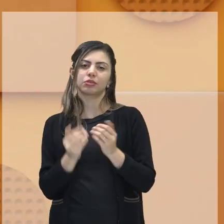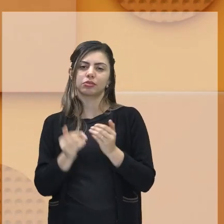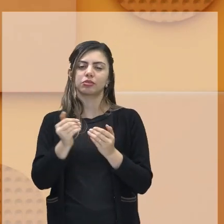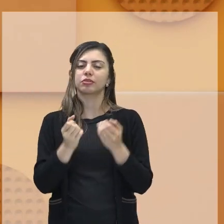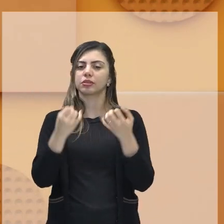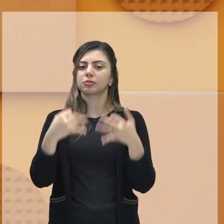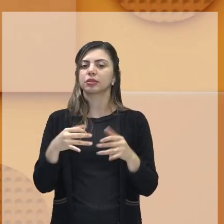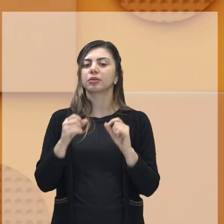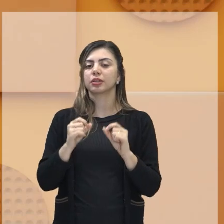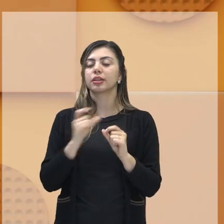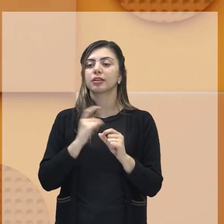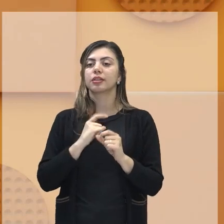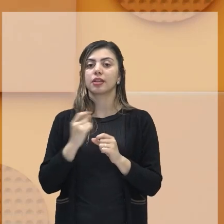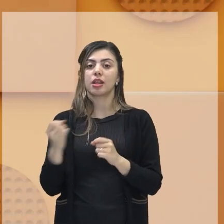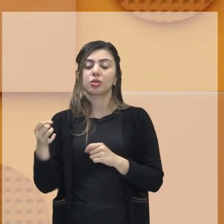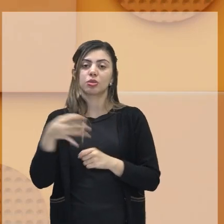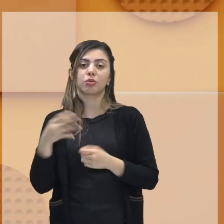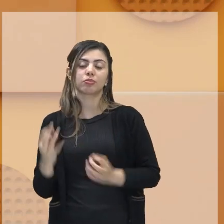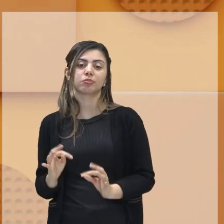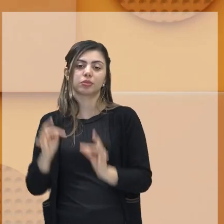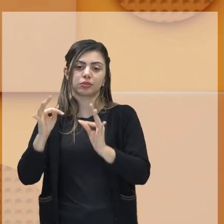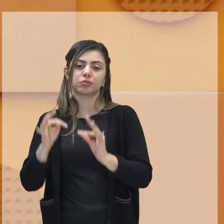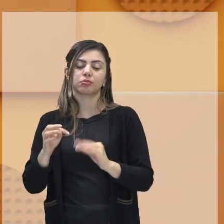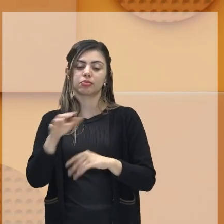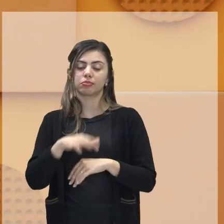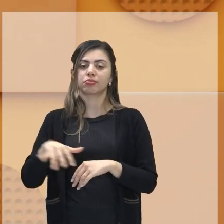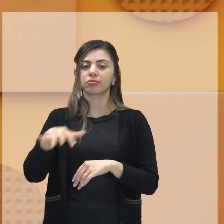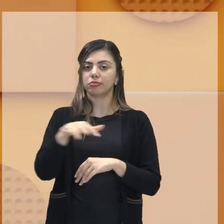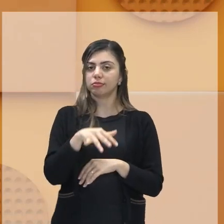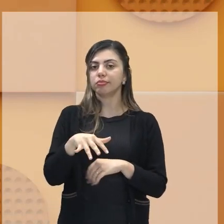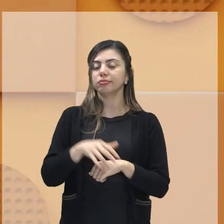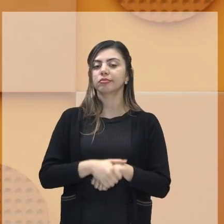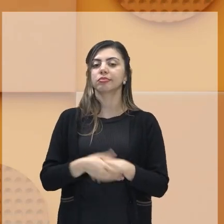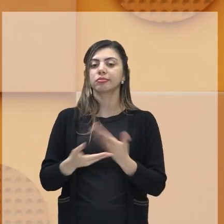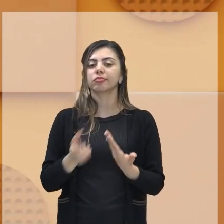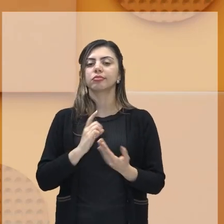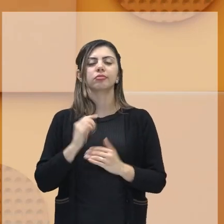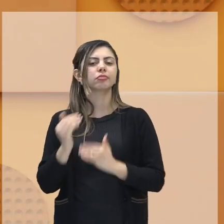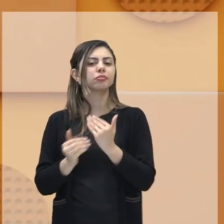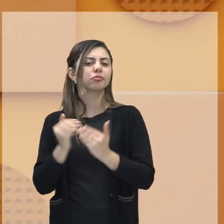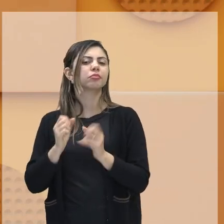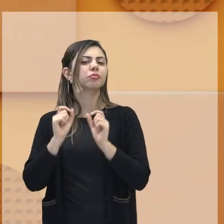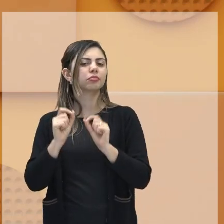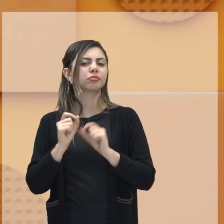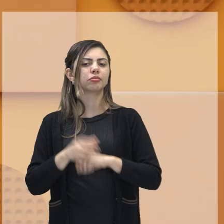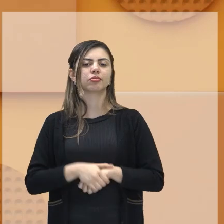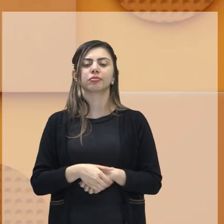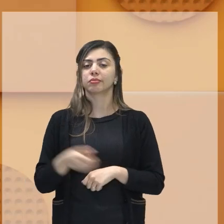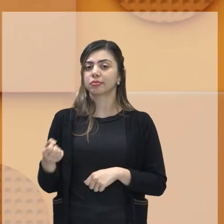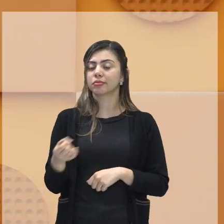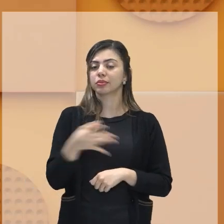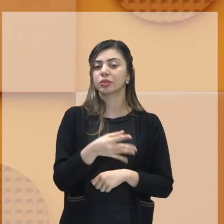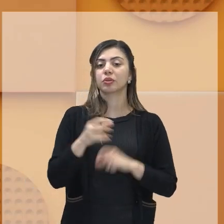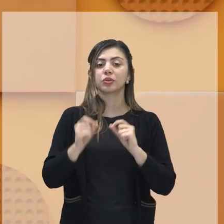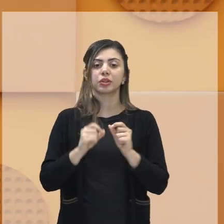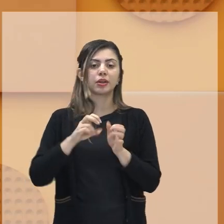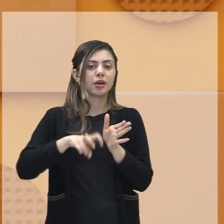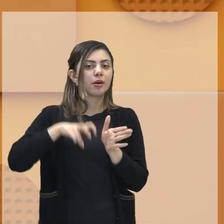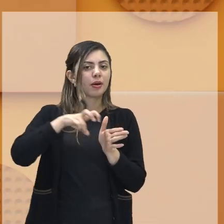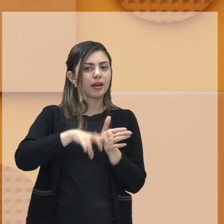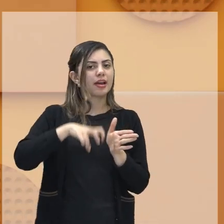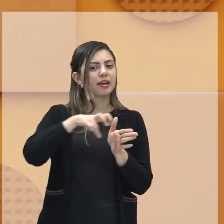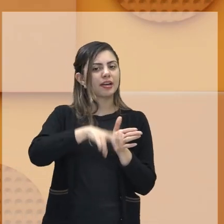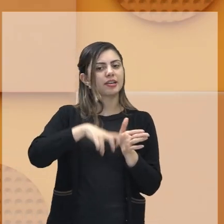processo de modernização, tá? Na infraestrutura, quando nós vamos ter um processo de implantação das ferrovias, que nós vamos tratar sobre